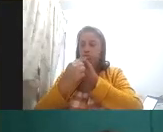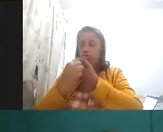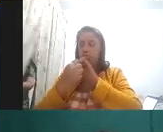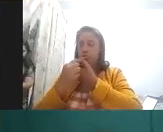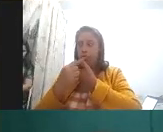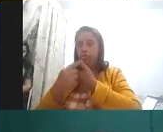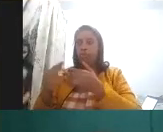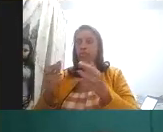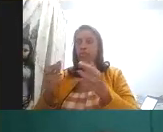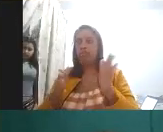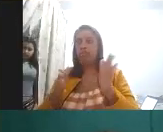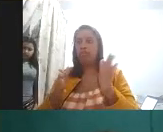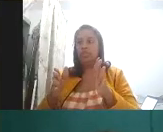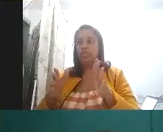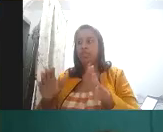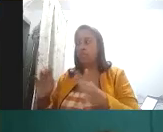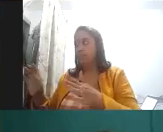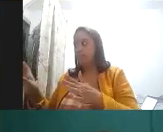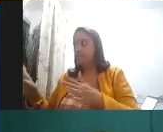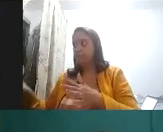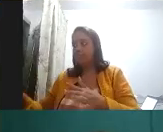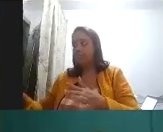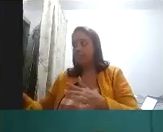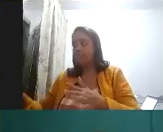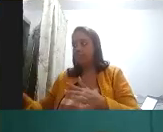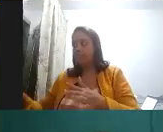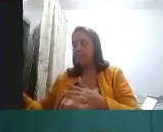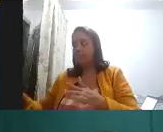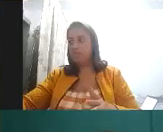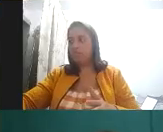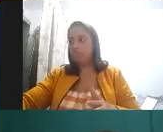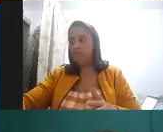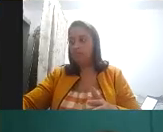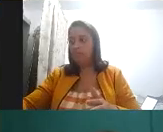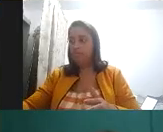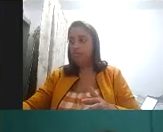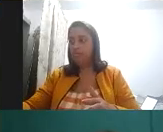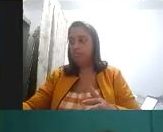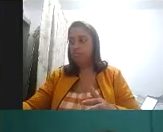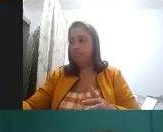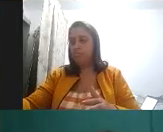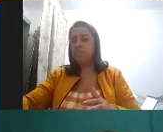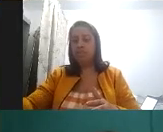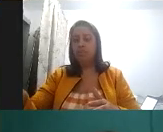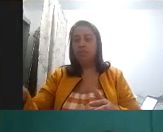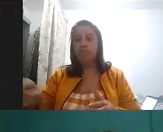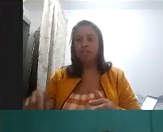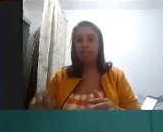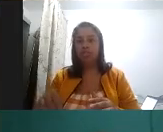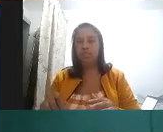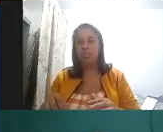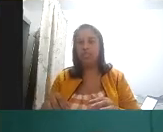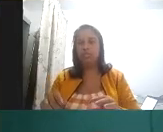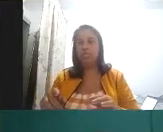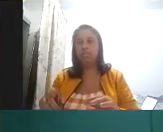processos que impedem esse movimento lateral. Então, são proteções para a cervical. Se você toma um trauma lateral, você tem